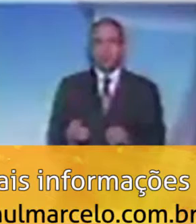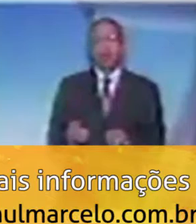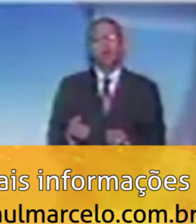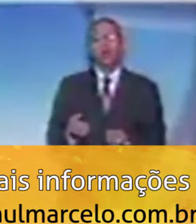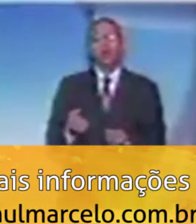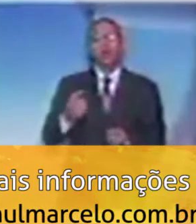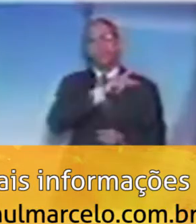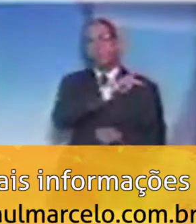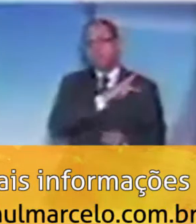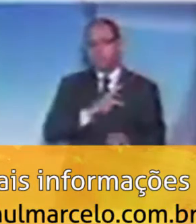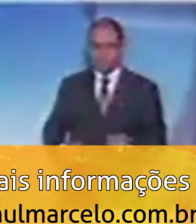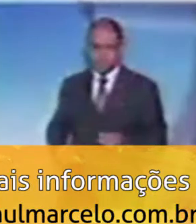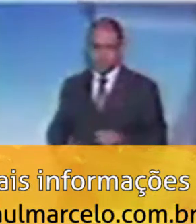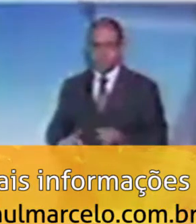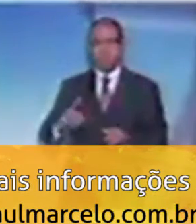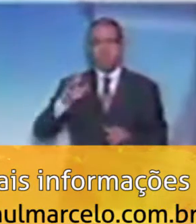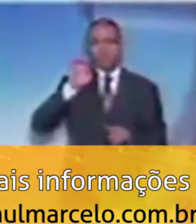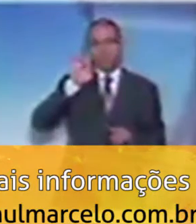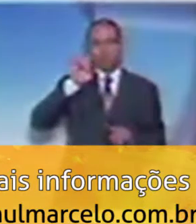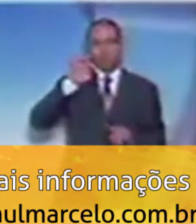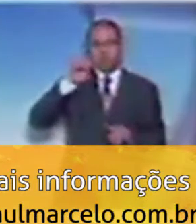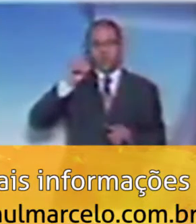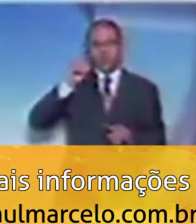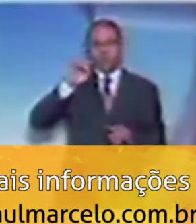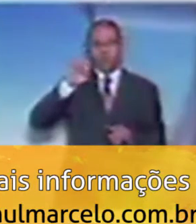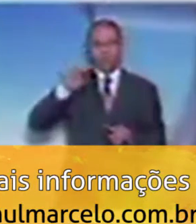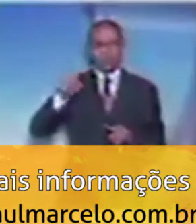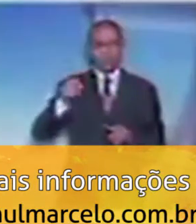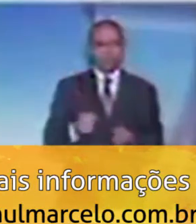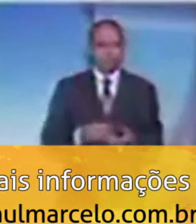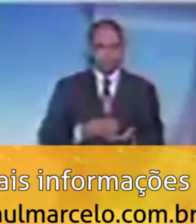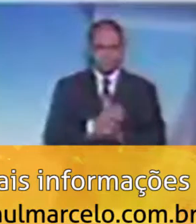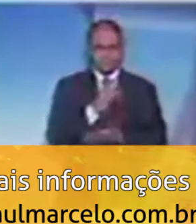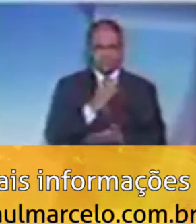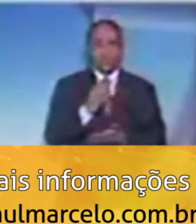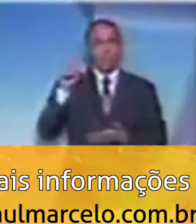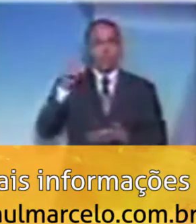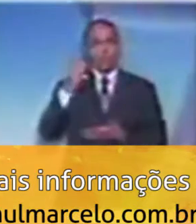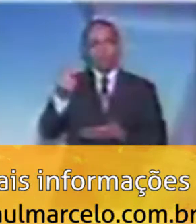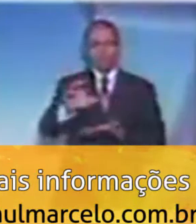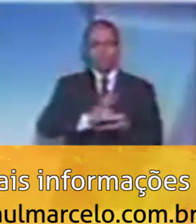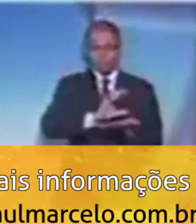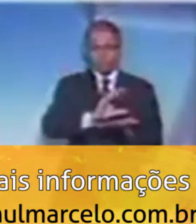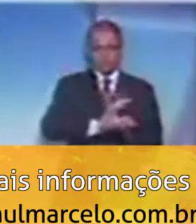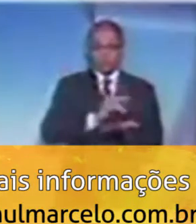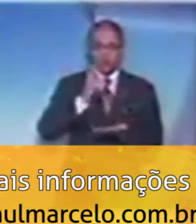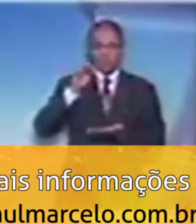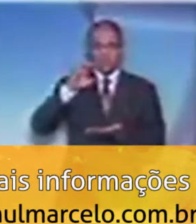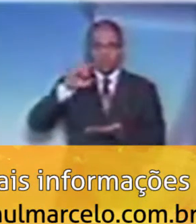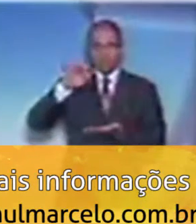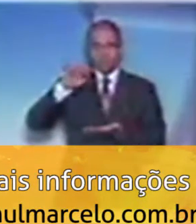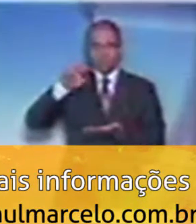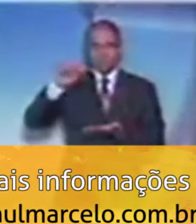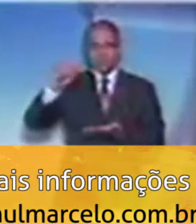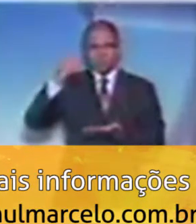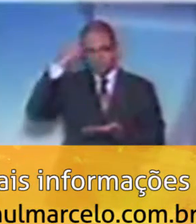atual presidente da Câmara, o seu Eduardo Cunha, que era assessor e arrecadador financeiro do senhor Paulo César Farias,